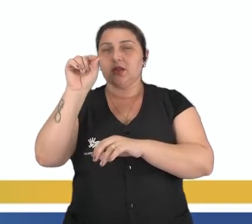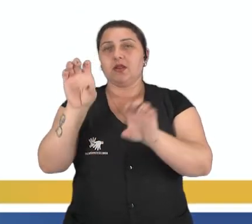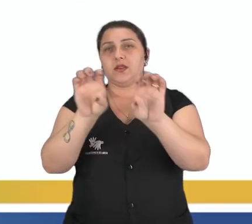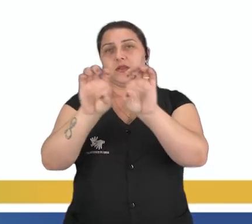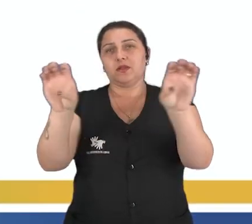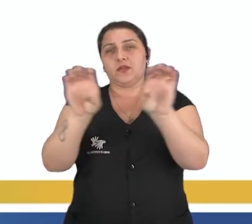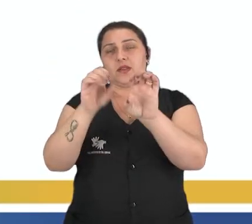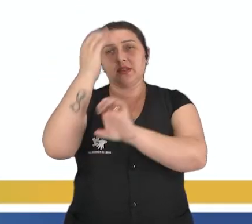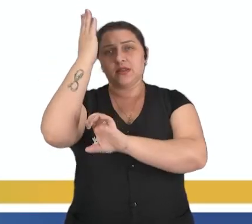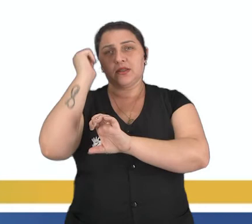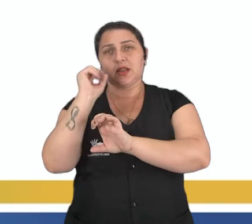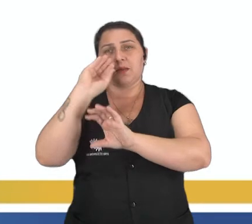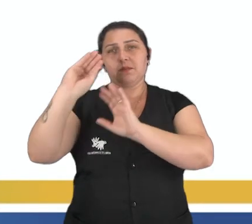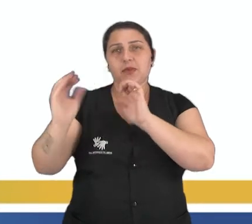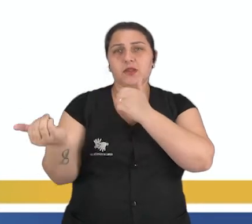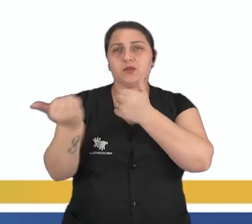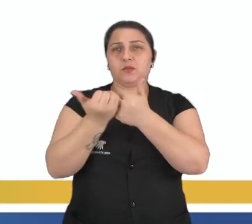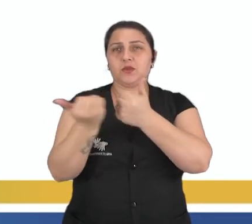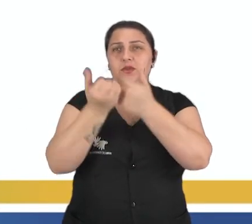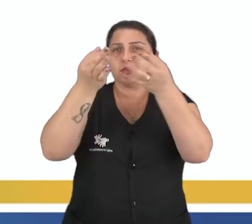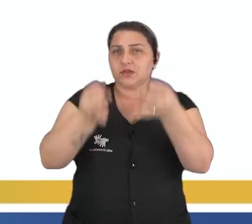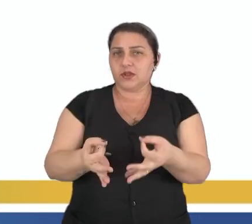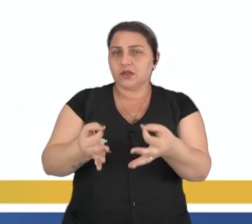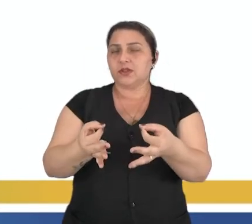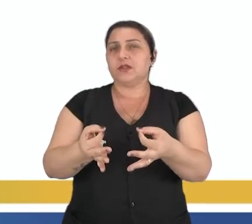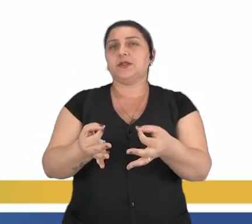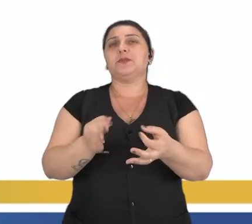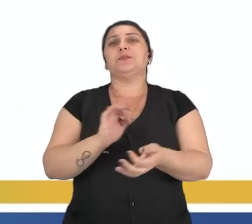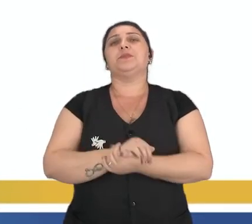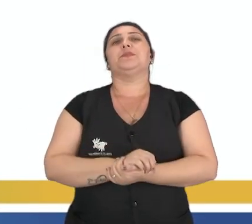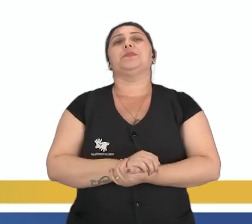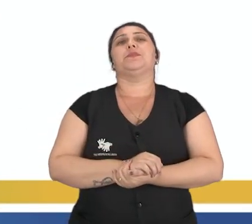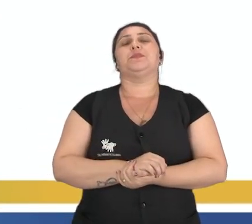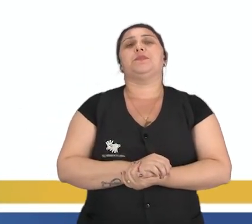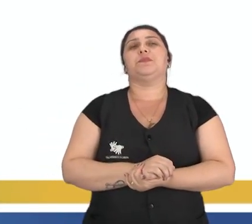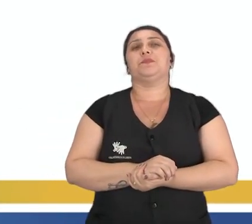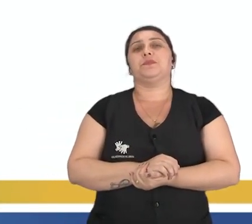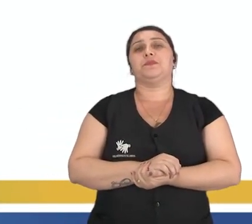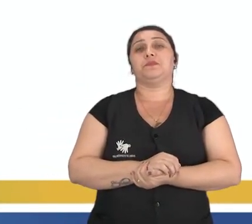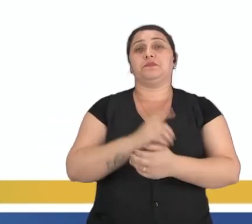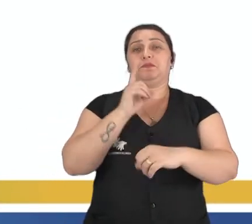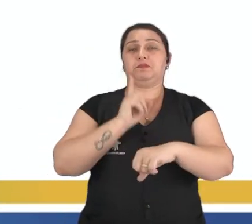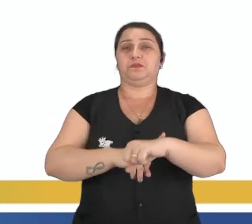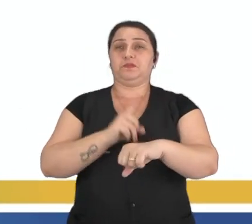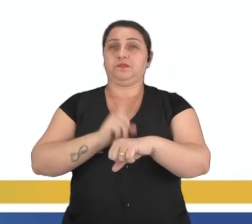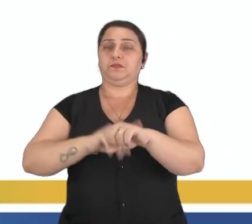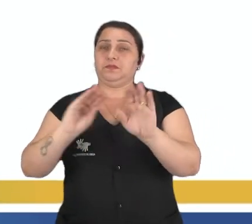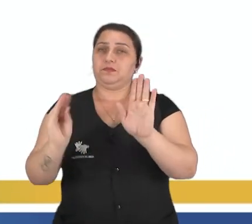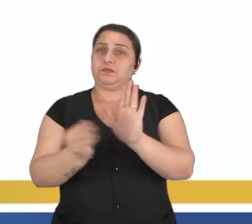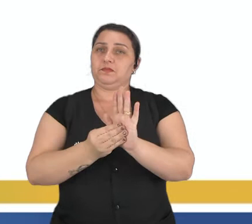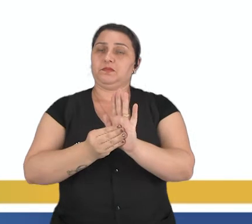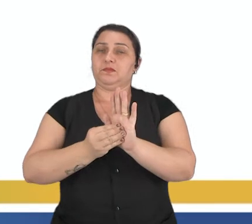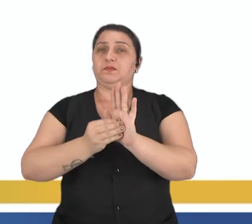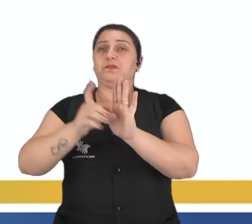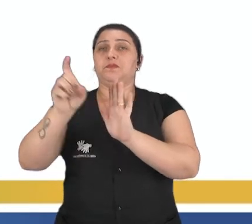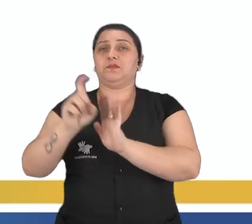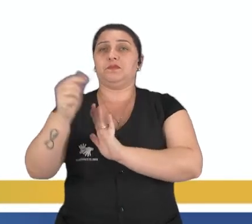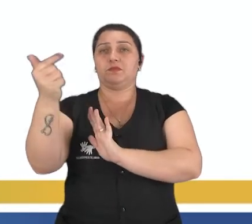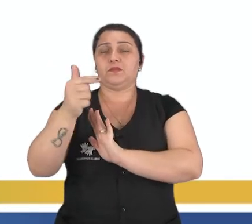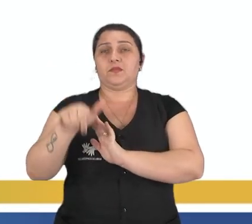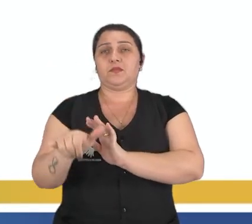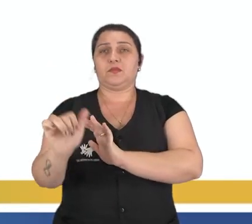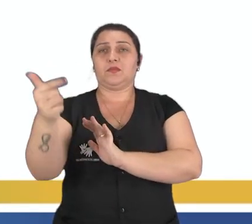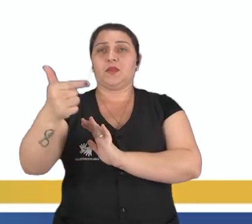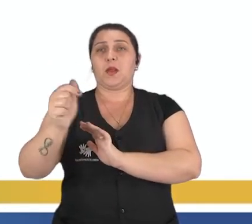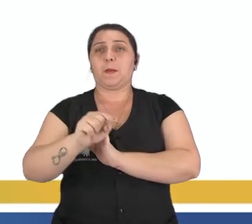equações e saber fazer a substituição certa? Então vamos lá. Na hora que eu colocar no lugar de x²